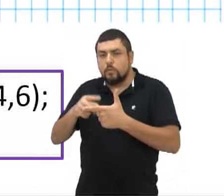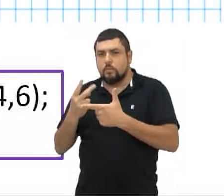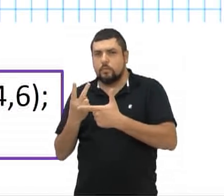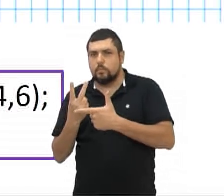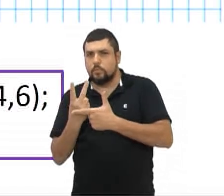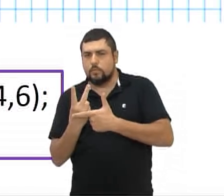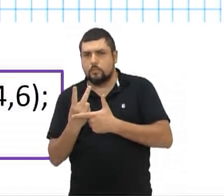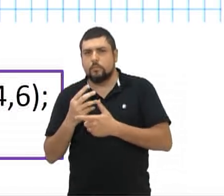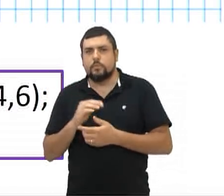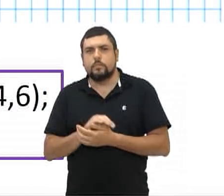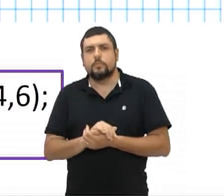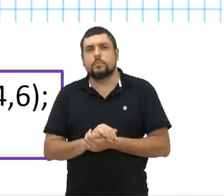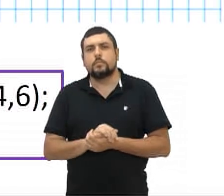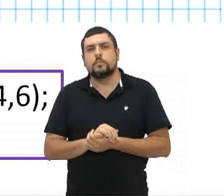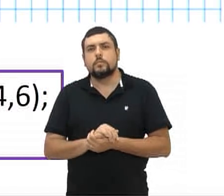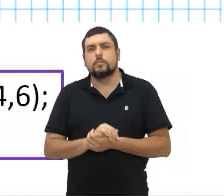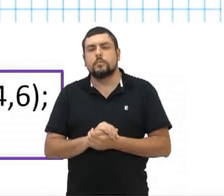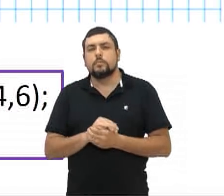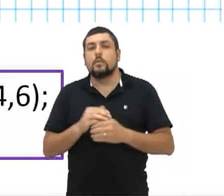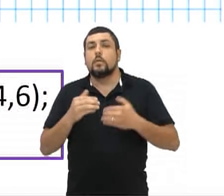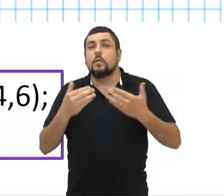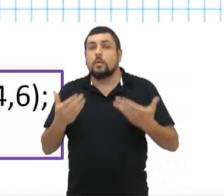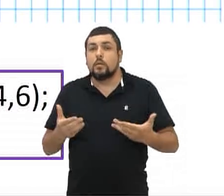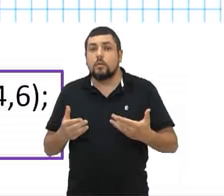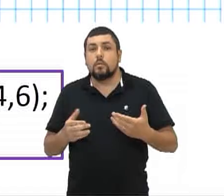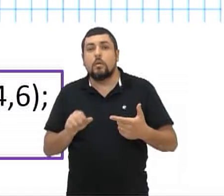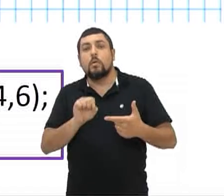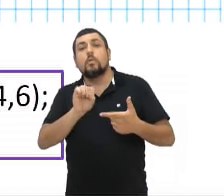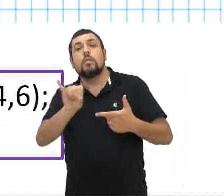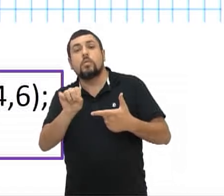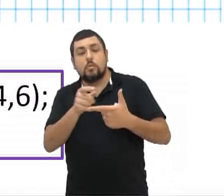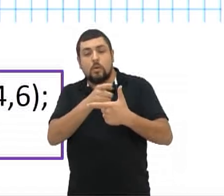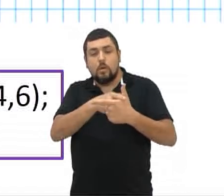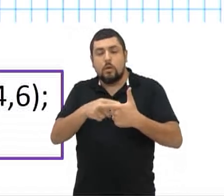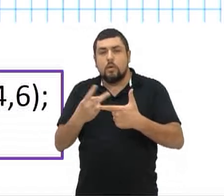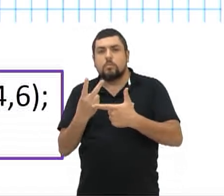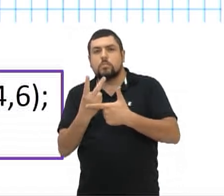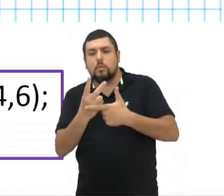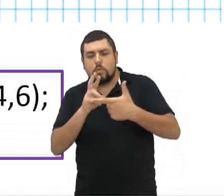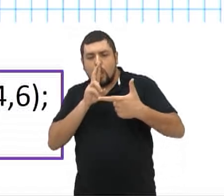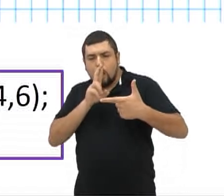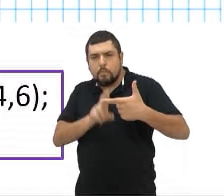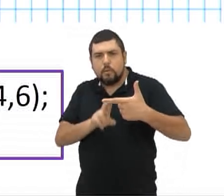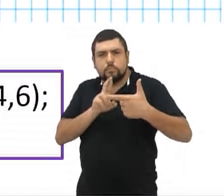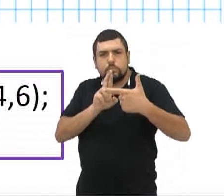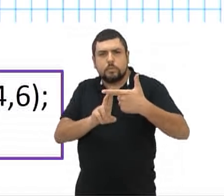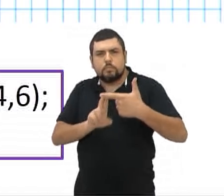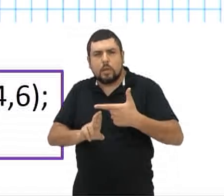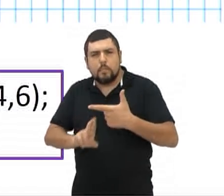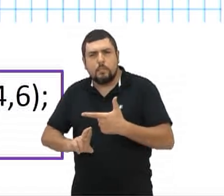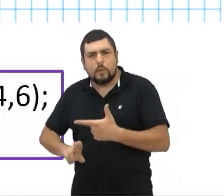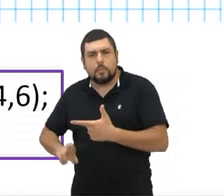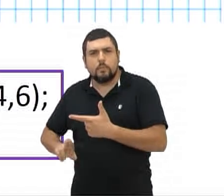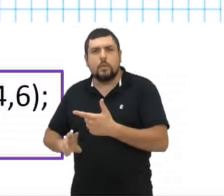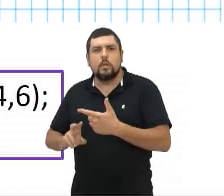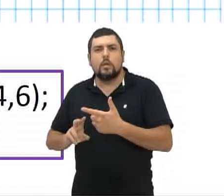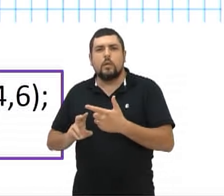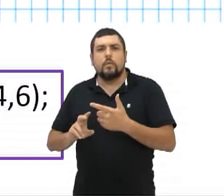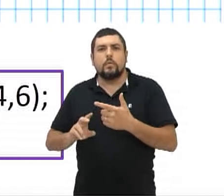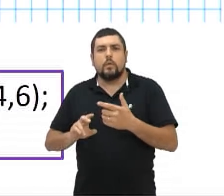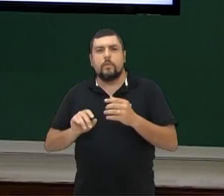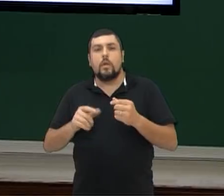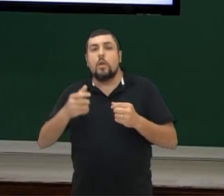Divida, marque os novos pontos e ligue-os e pinte o polígono de vermelho. Então, os pontos